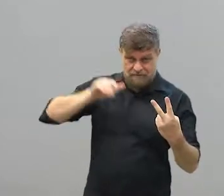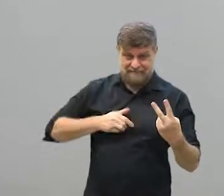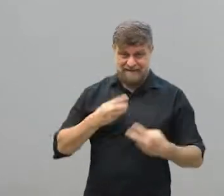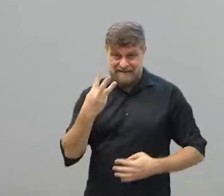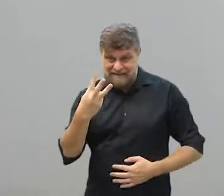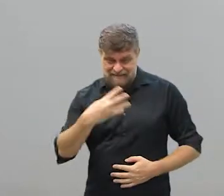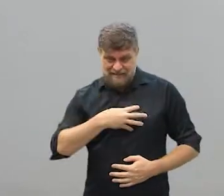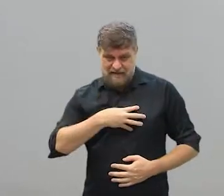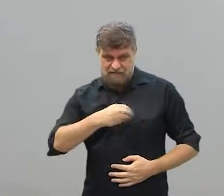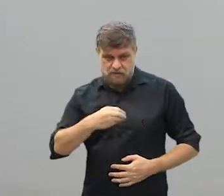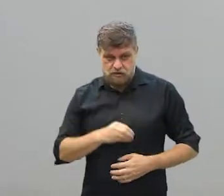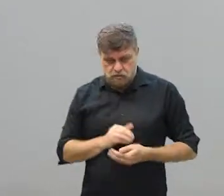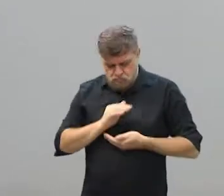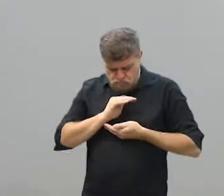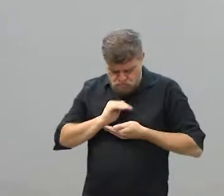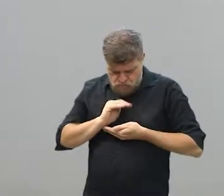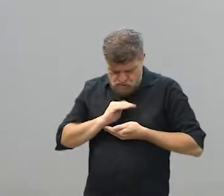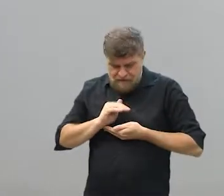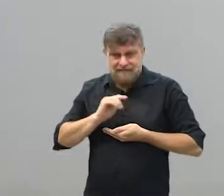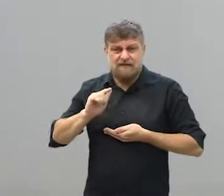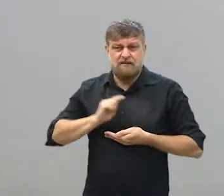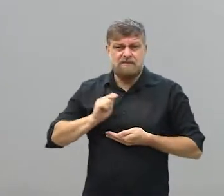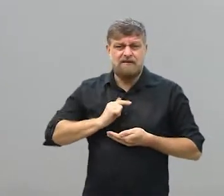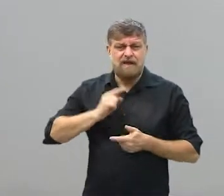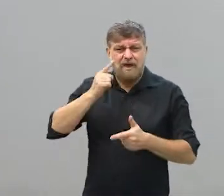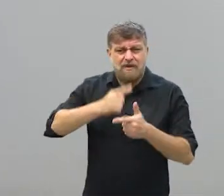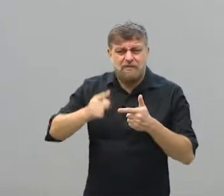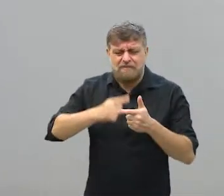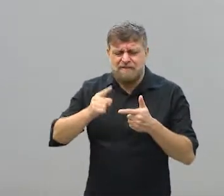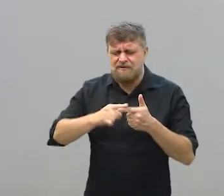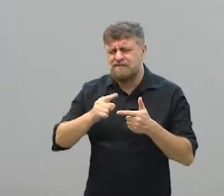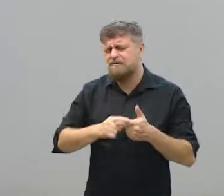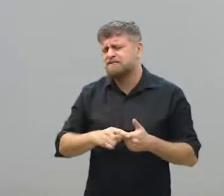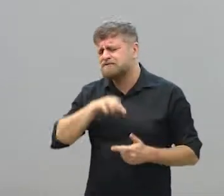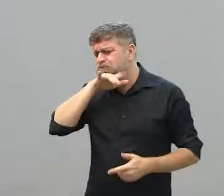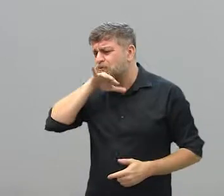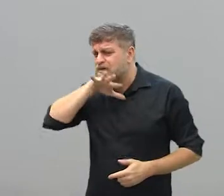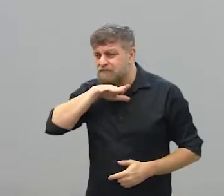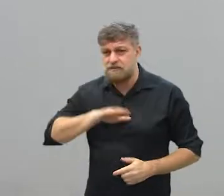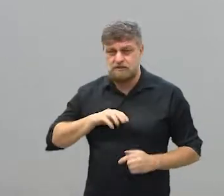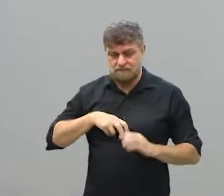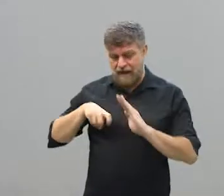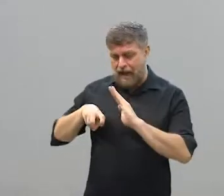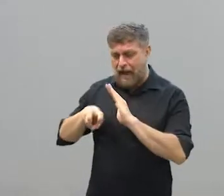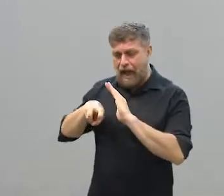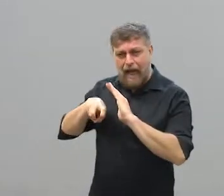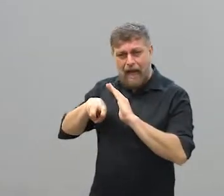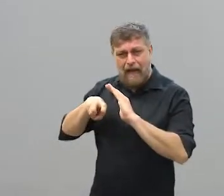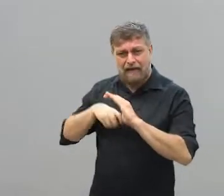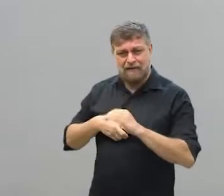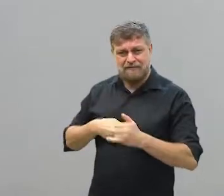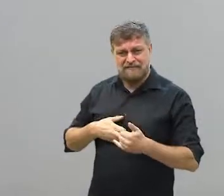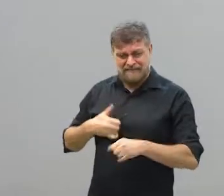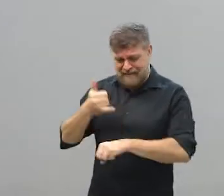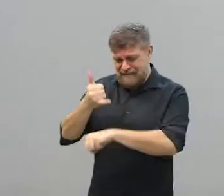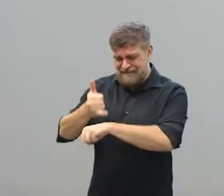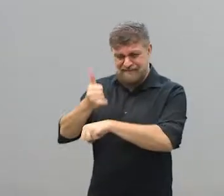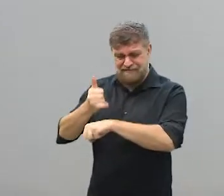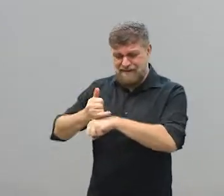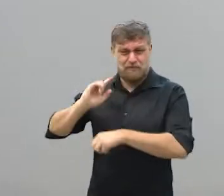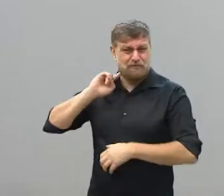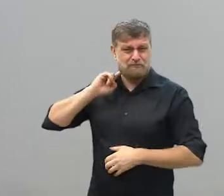e três filhotes né a situação era muito precária era uma gaiola cheia de arames é